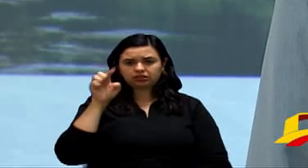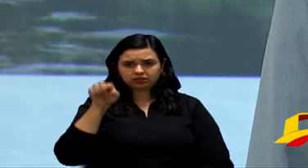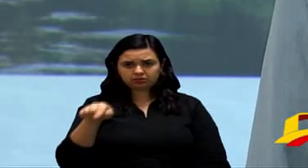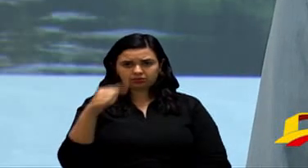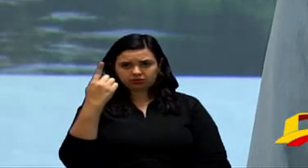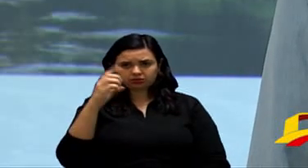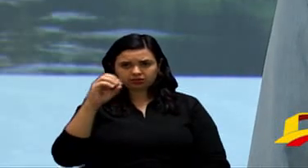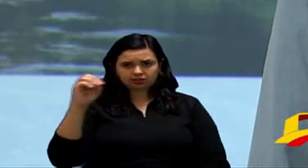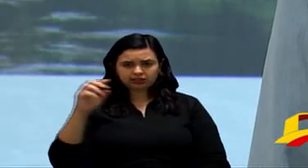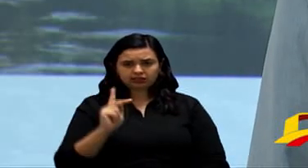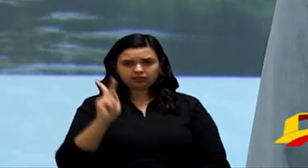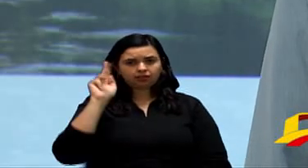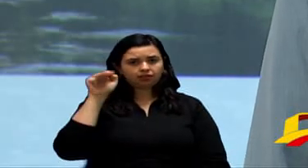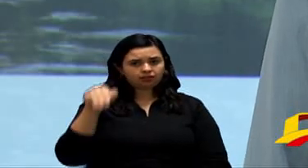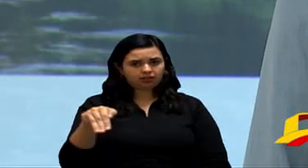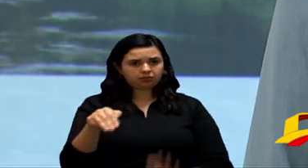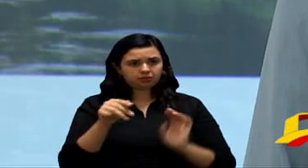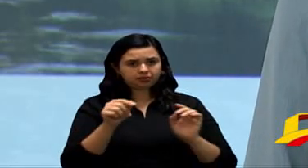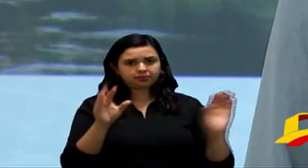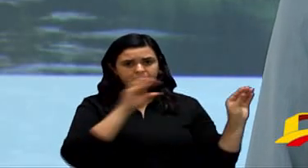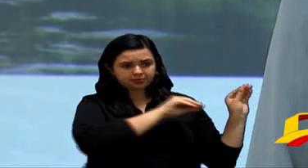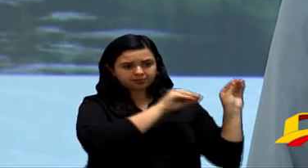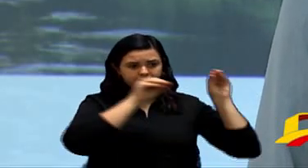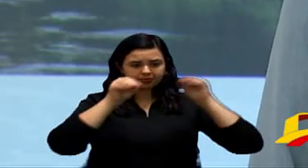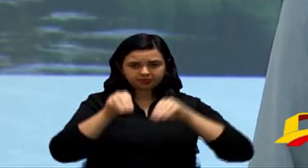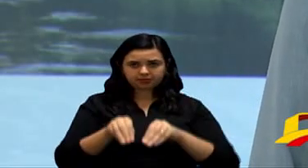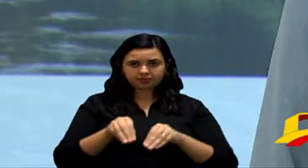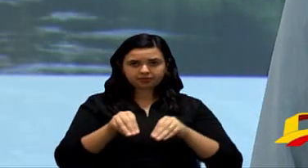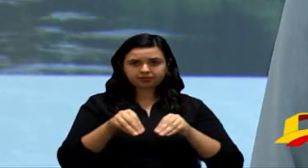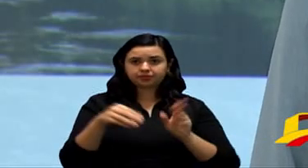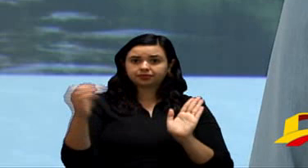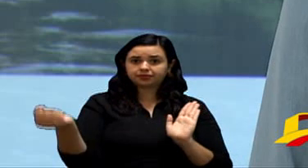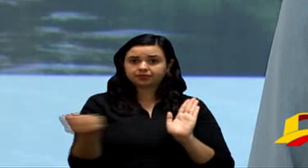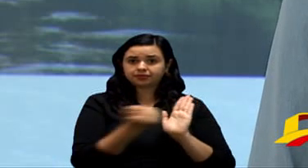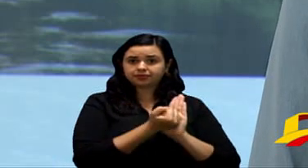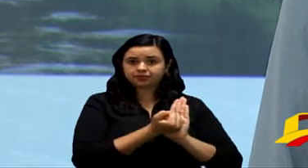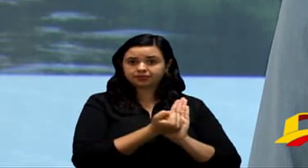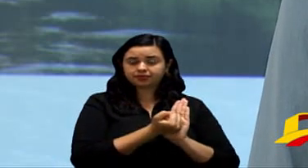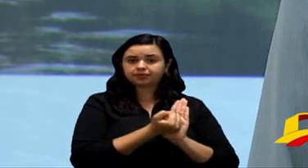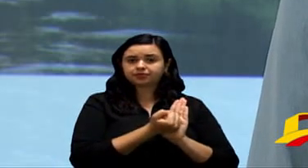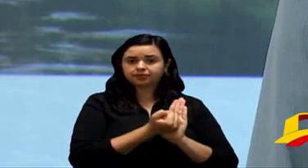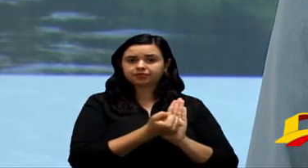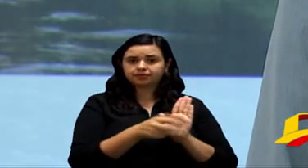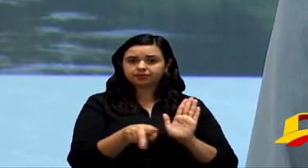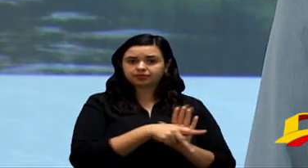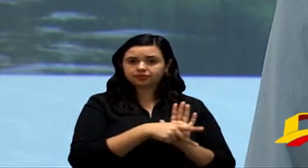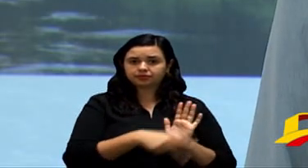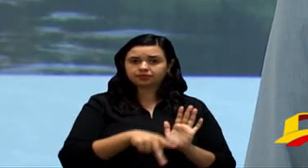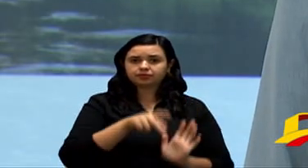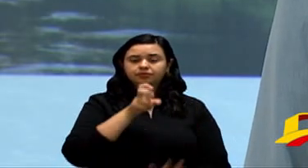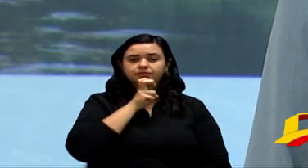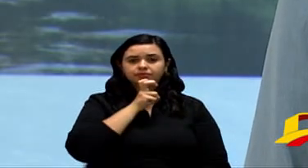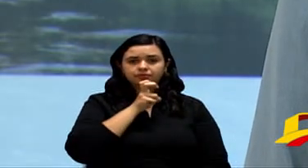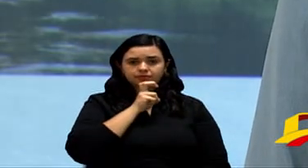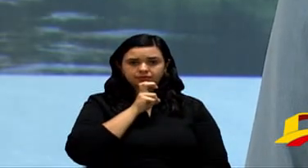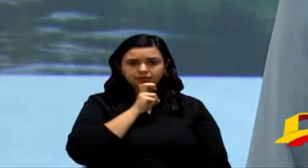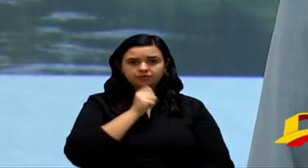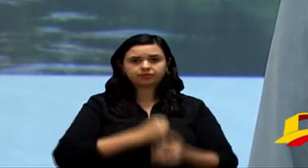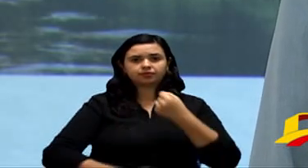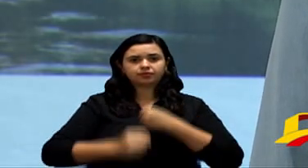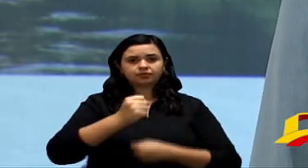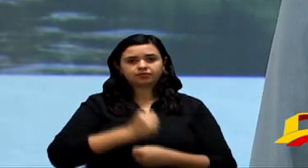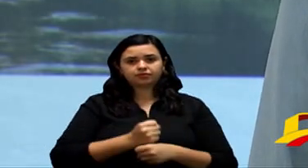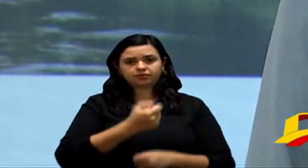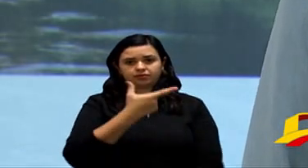vim para cá recebi o Título de Cidadão Sorocabano em 2004